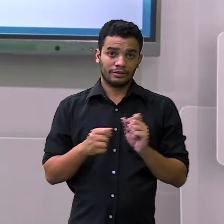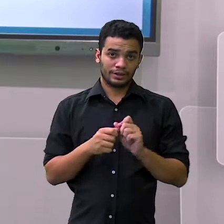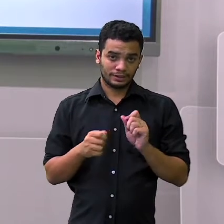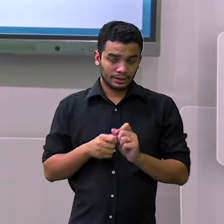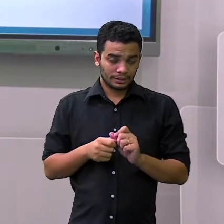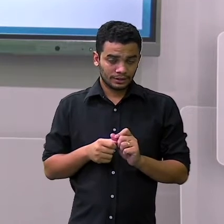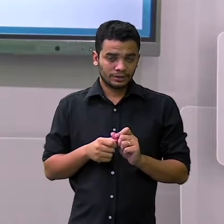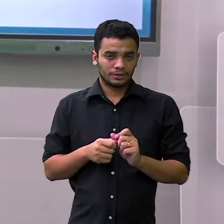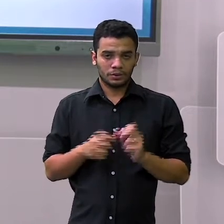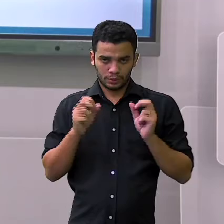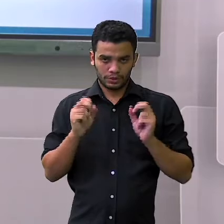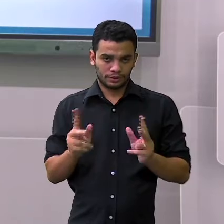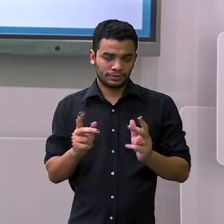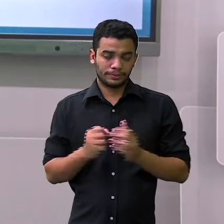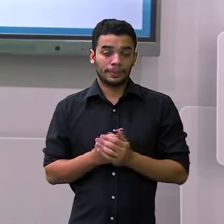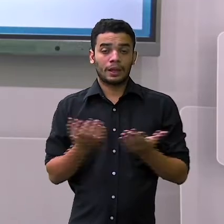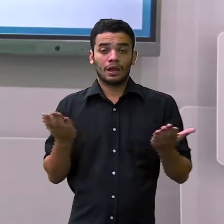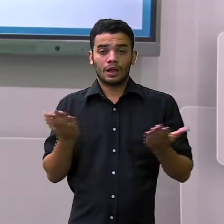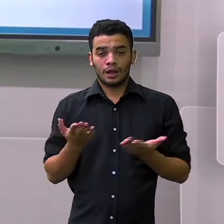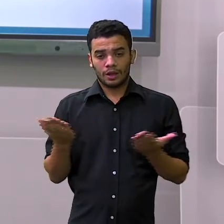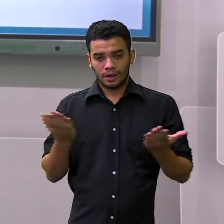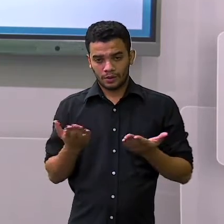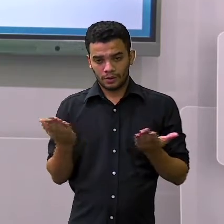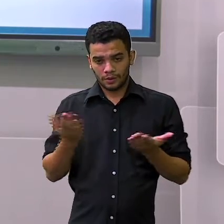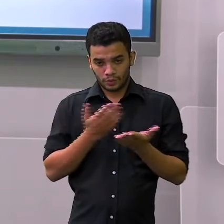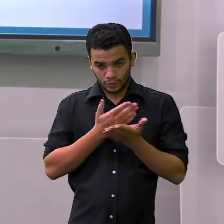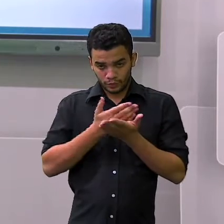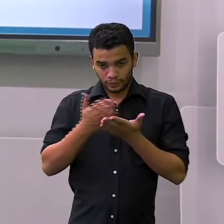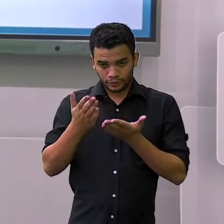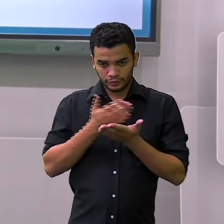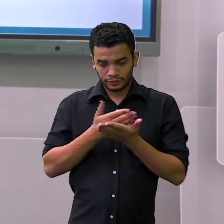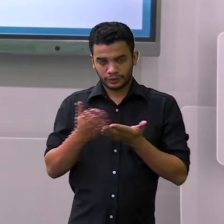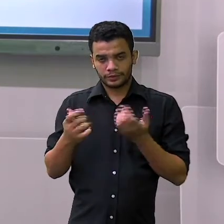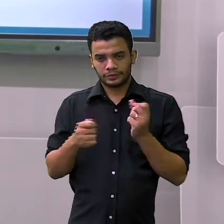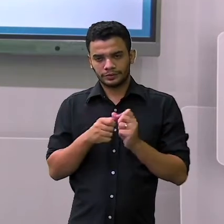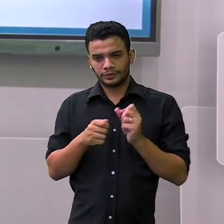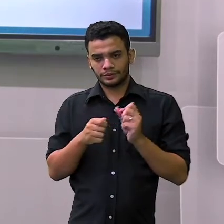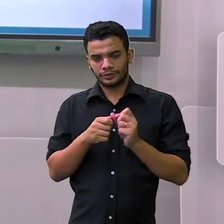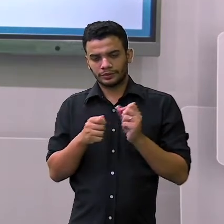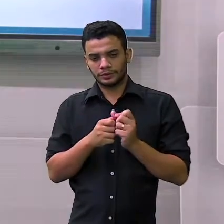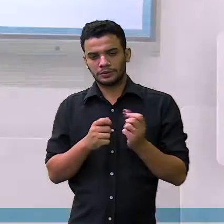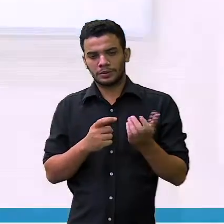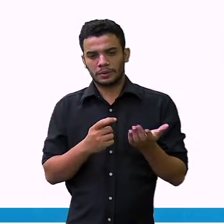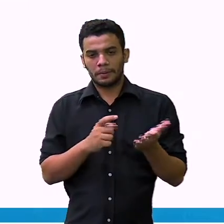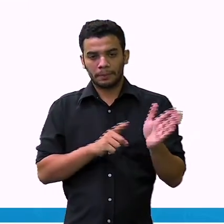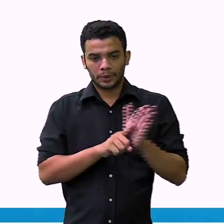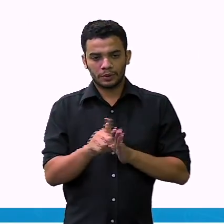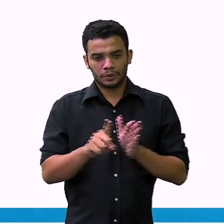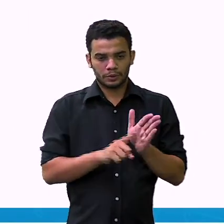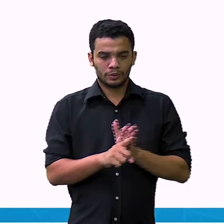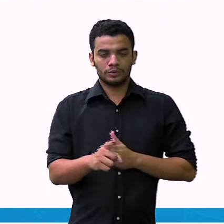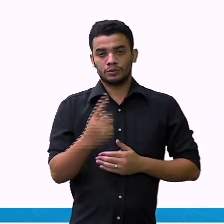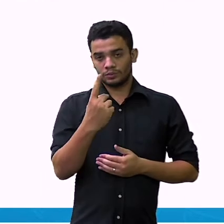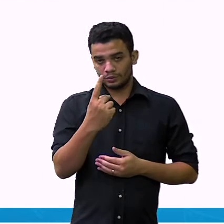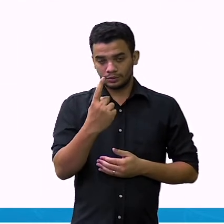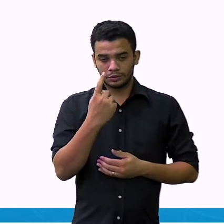28, ok? Então, vamos para o enunciado? Questão de número 1, leia junto